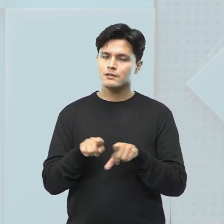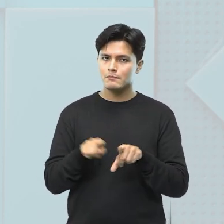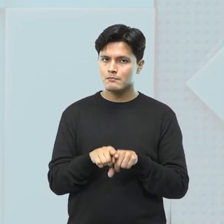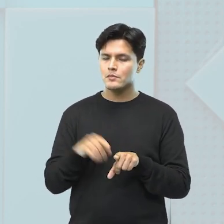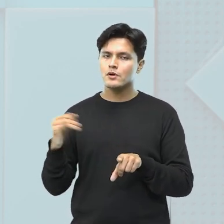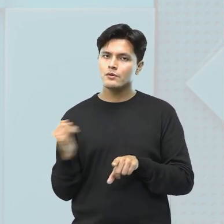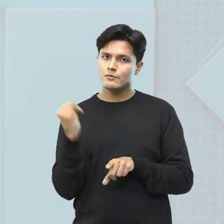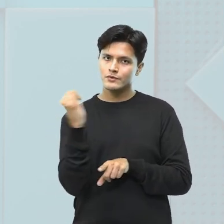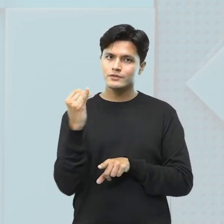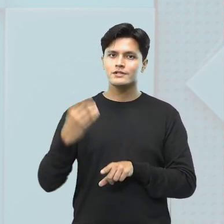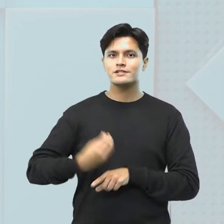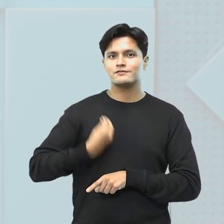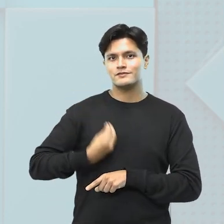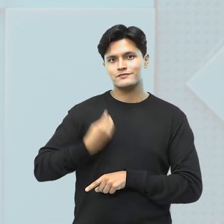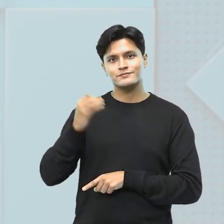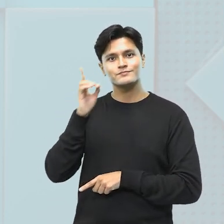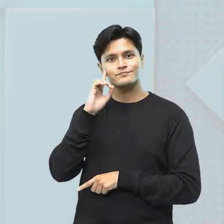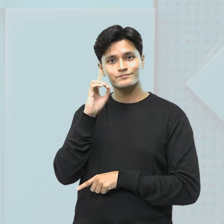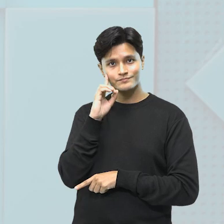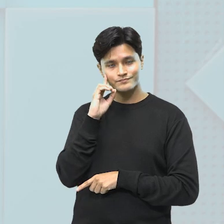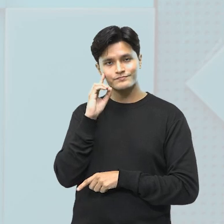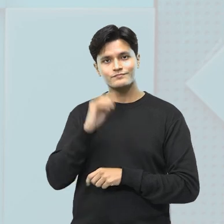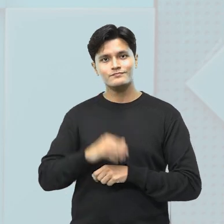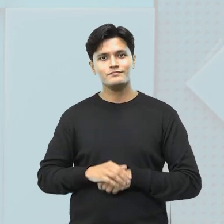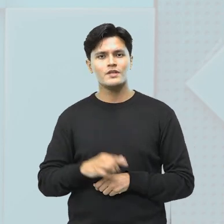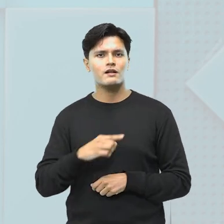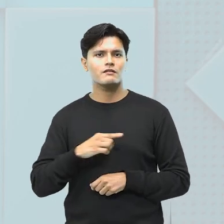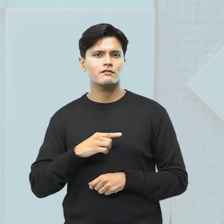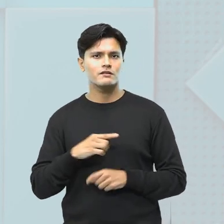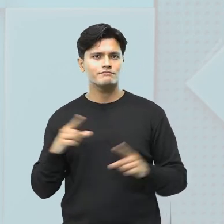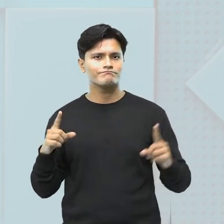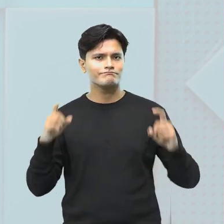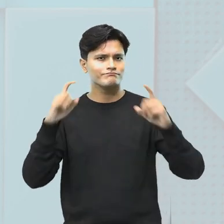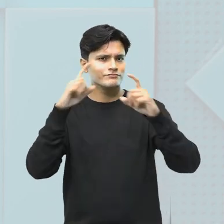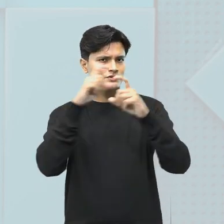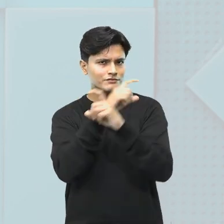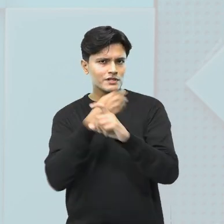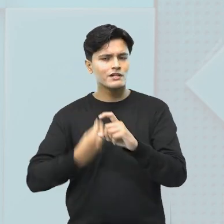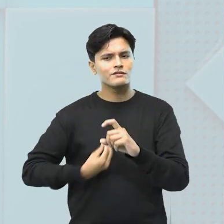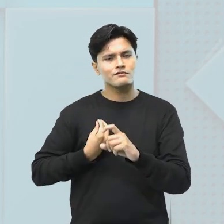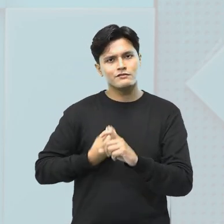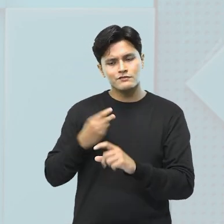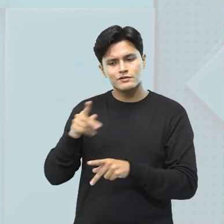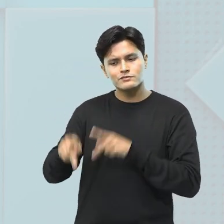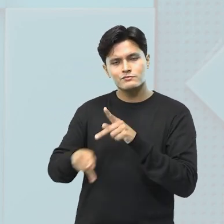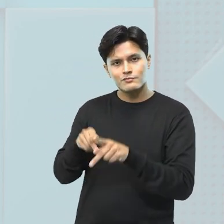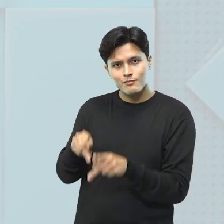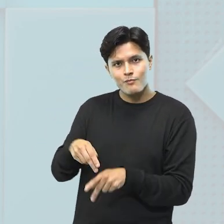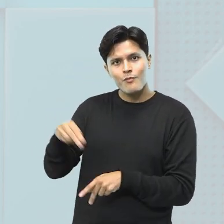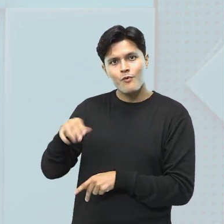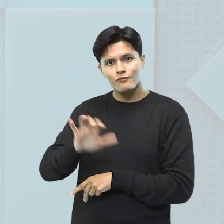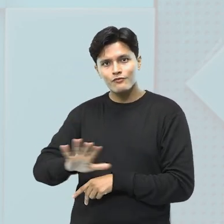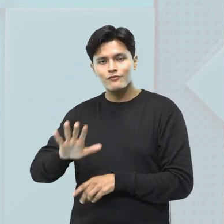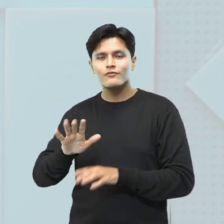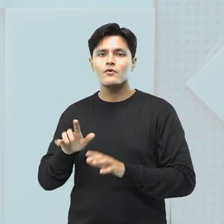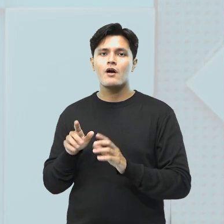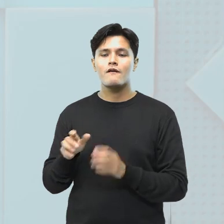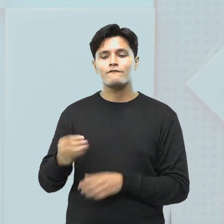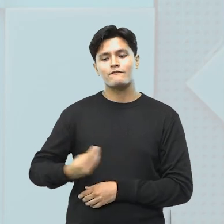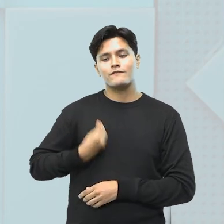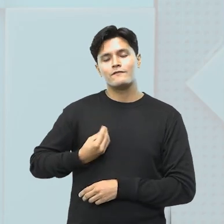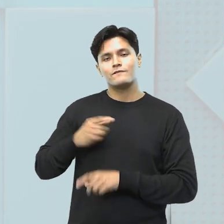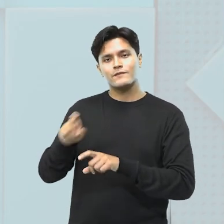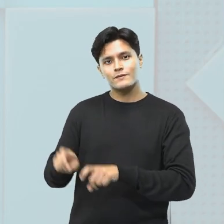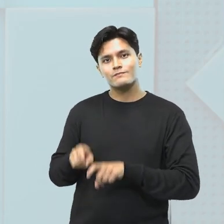vida cotidiana. Apesar das dificuldades que esse povo enfrentava, a vida rural do Nordeste ela